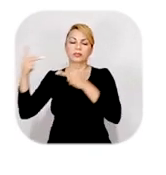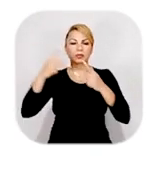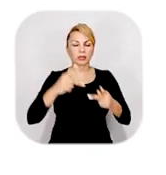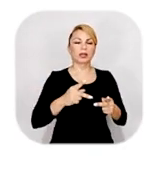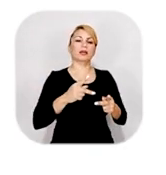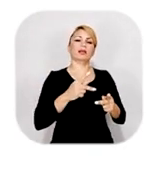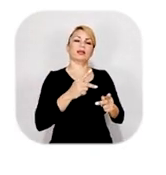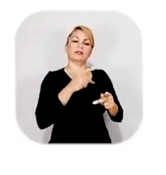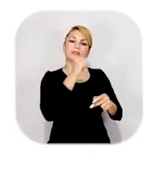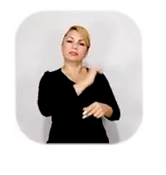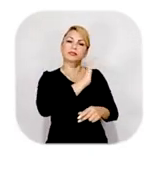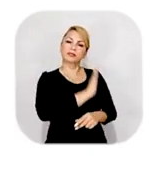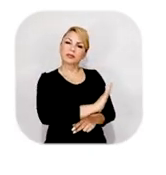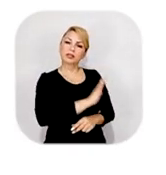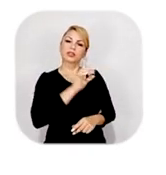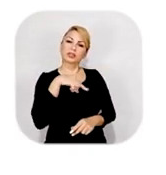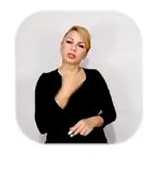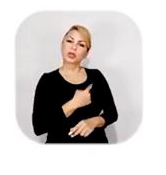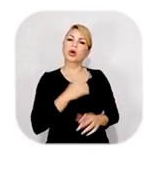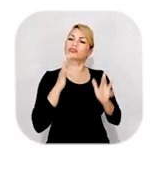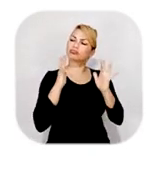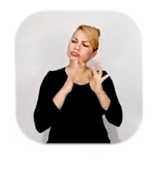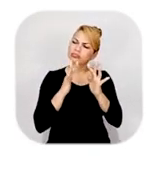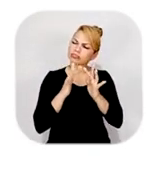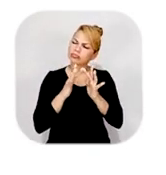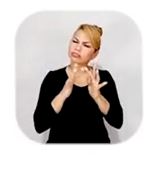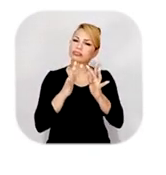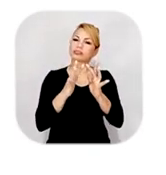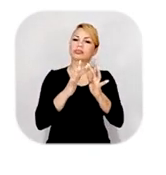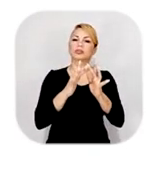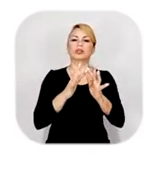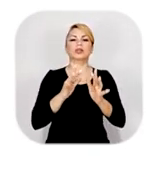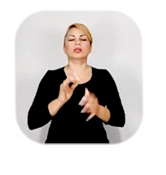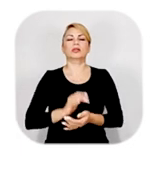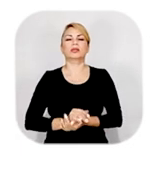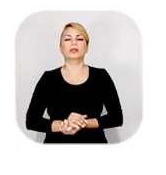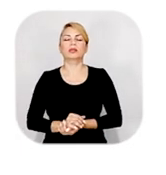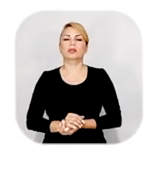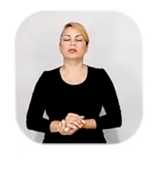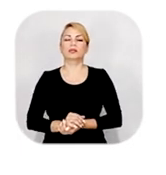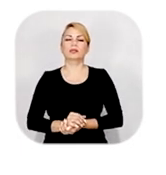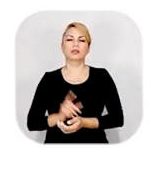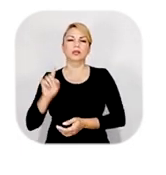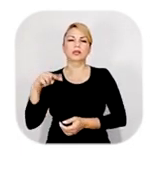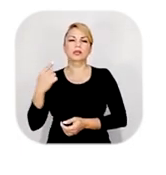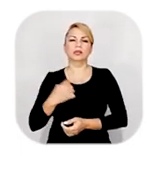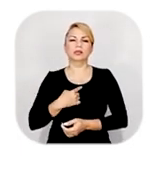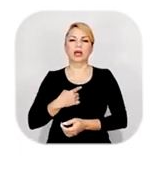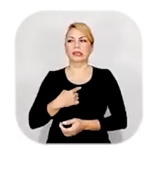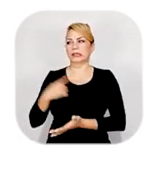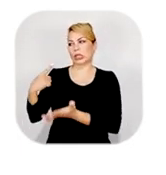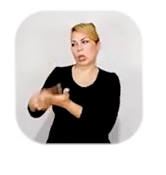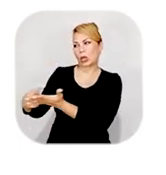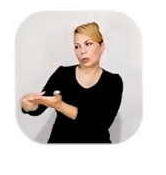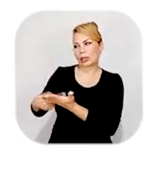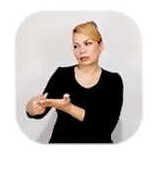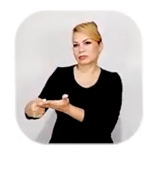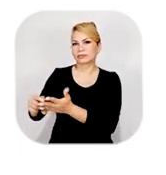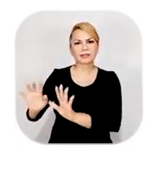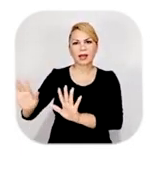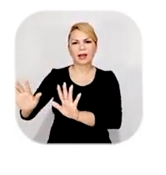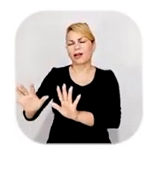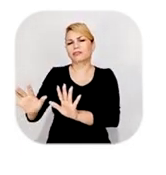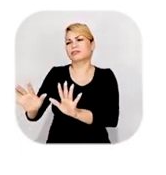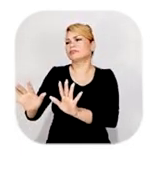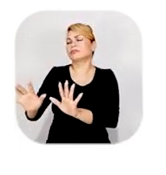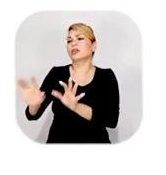e desde então a gente tem tido contato, e não foi assim uma coisa que a gente acertou, falou assim, oh, a partir de hoje, não, foi,